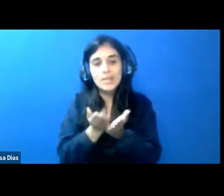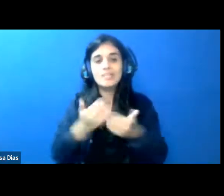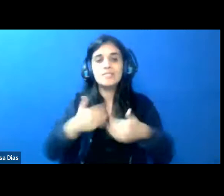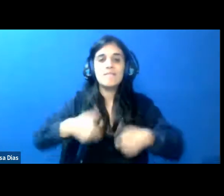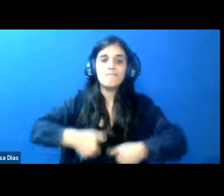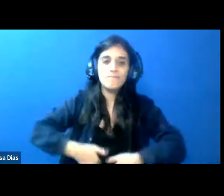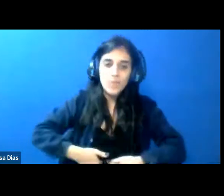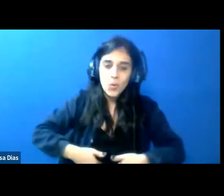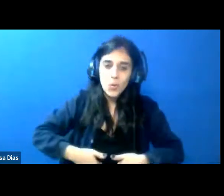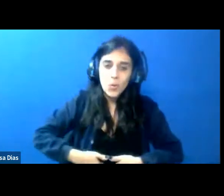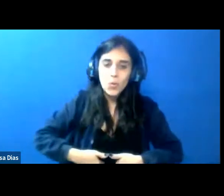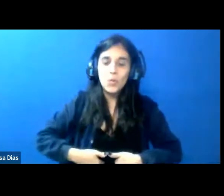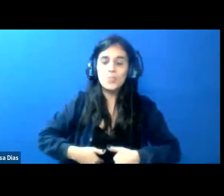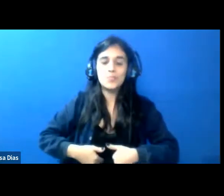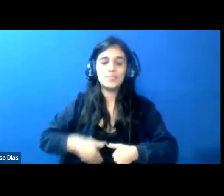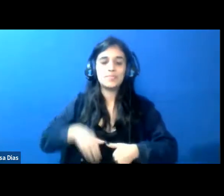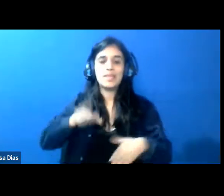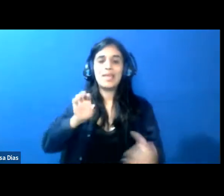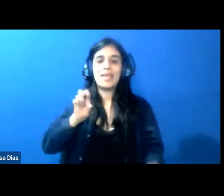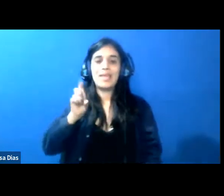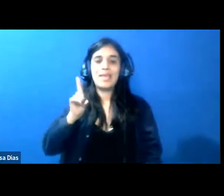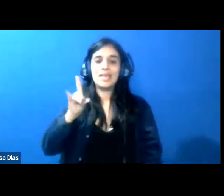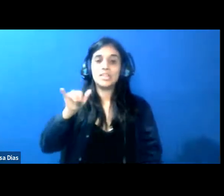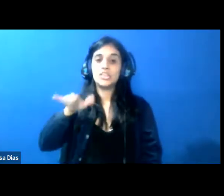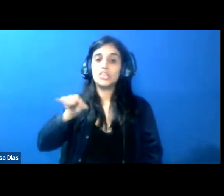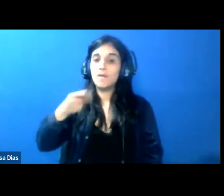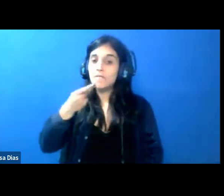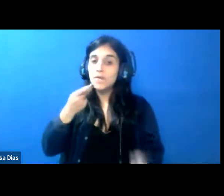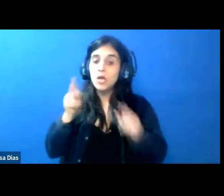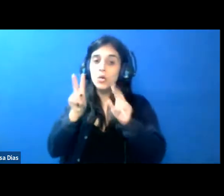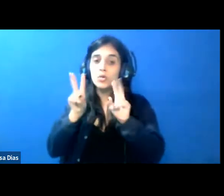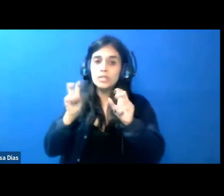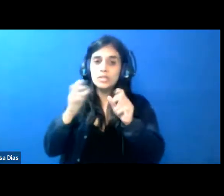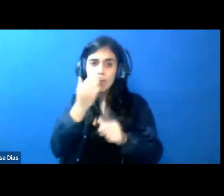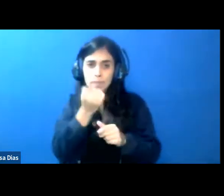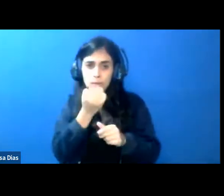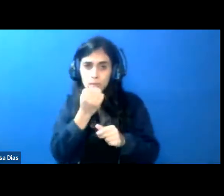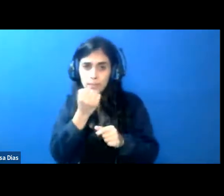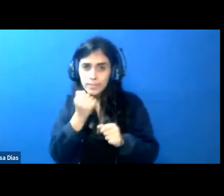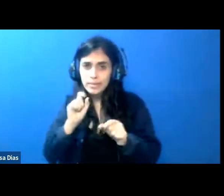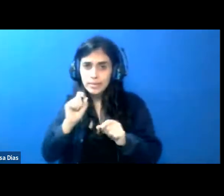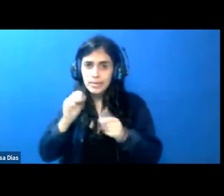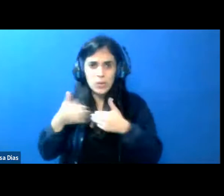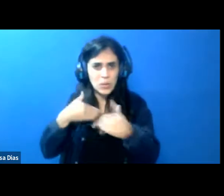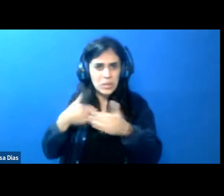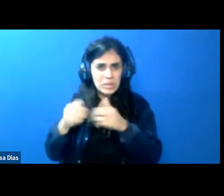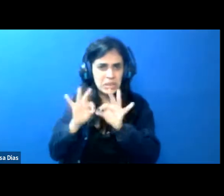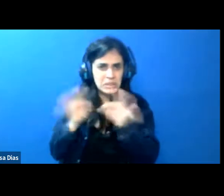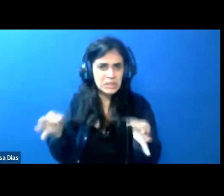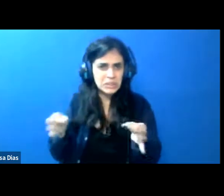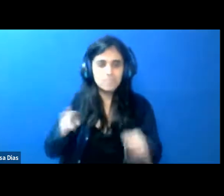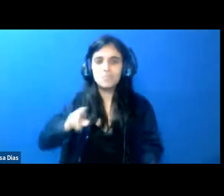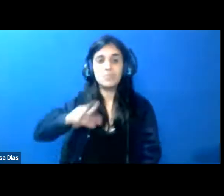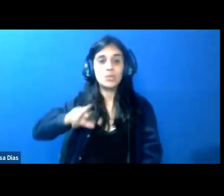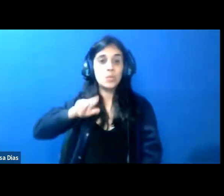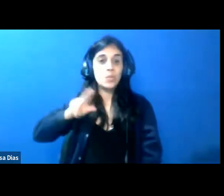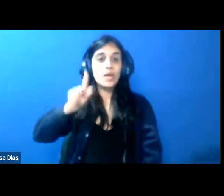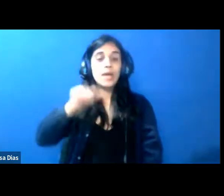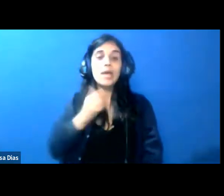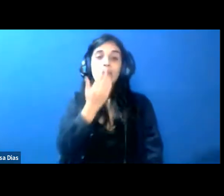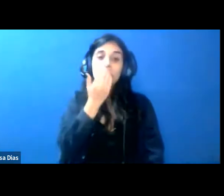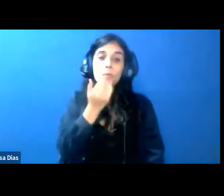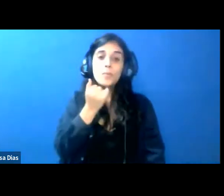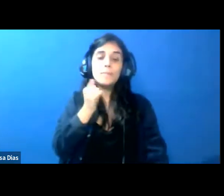sobre comida, mas não qualquer comida. Sobre a comida que cuida da terra e a comida que cuida do planeta, a comida que cuida dos animais,